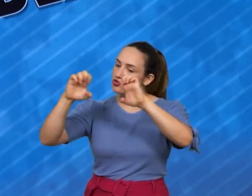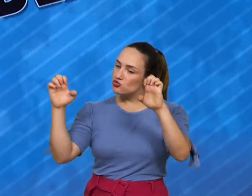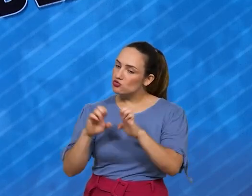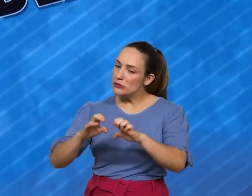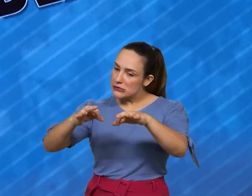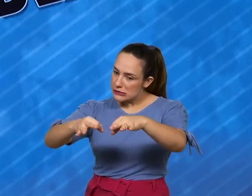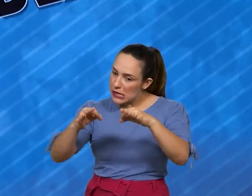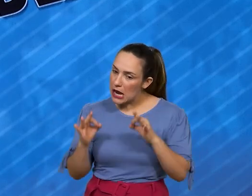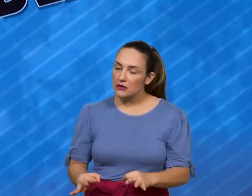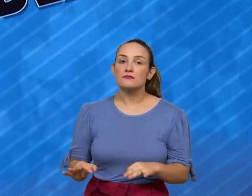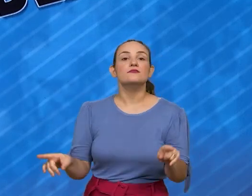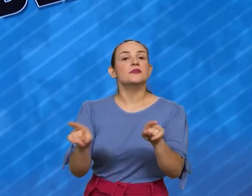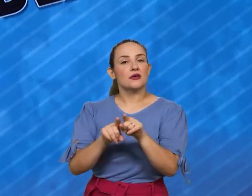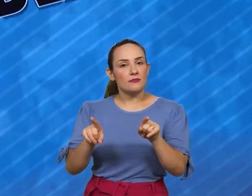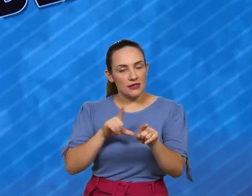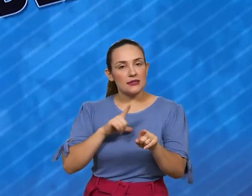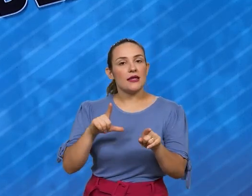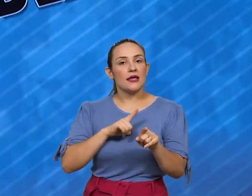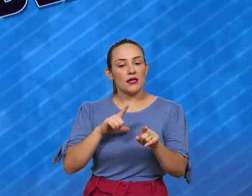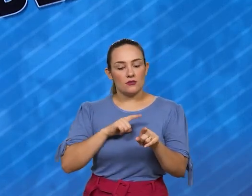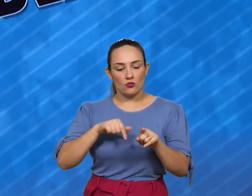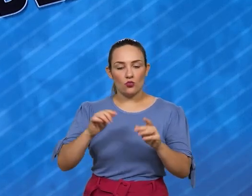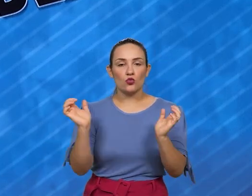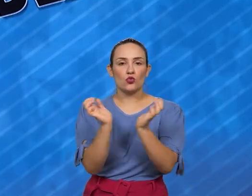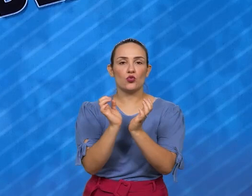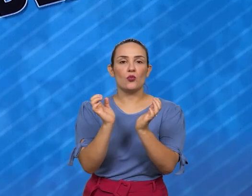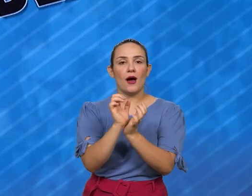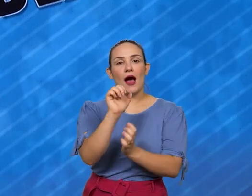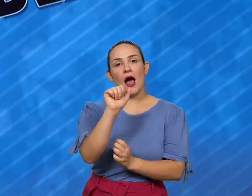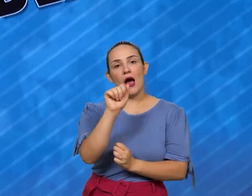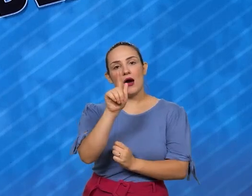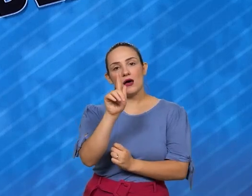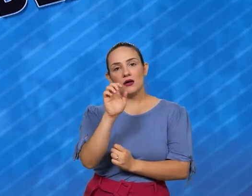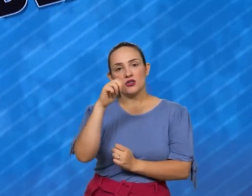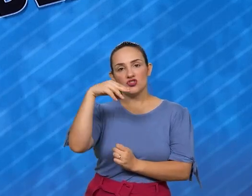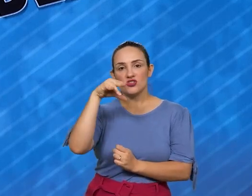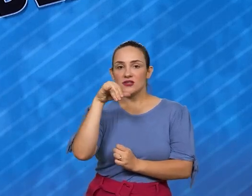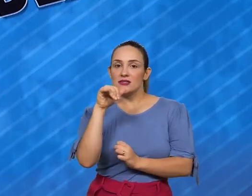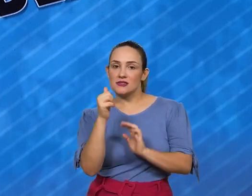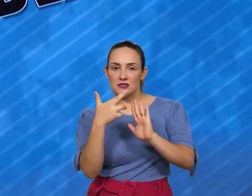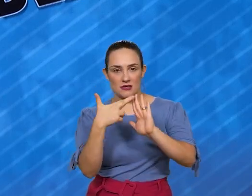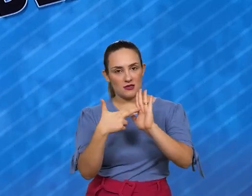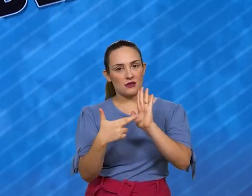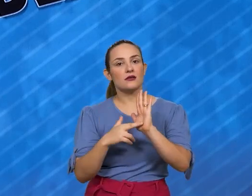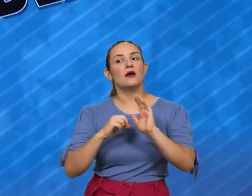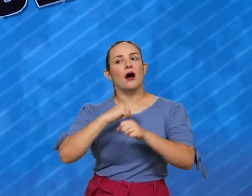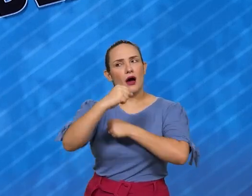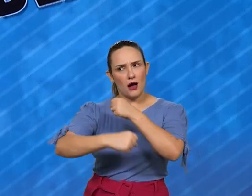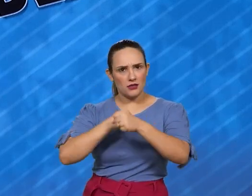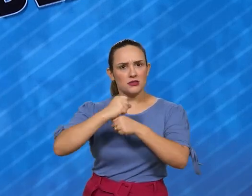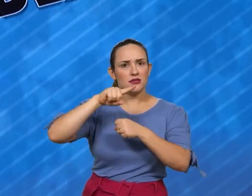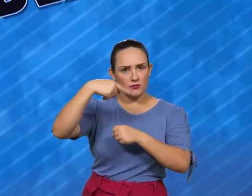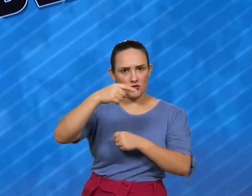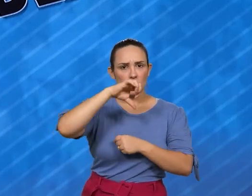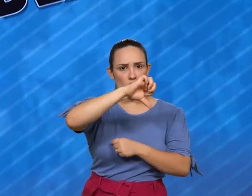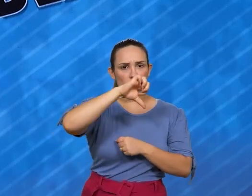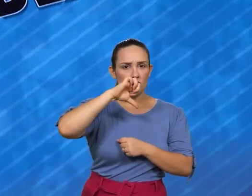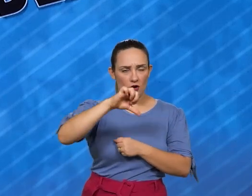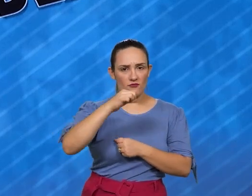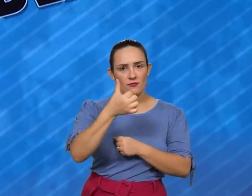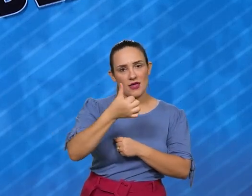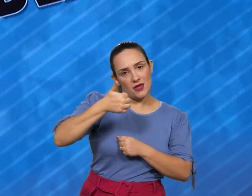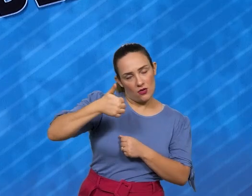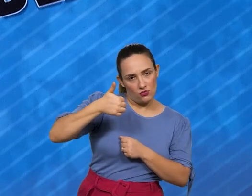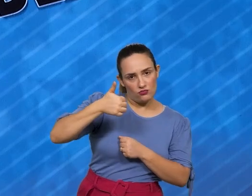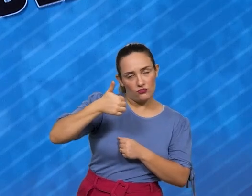um regramento, nós passamos a ter também uma agência reguladora. Essa agência foi organizada no ano seguinte, através da